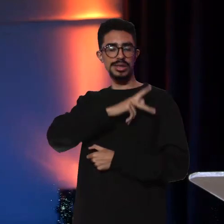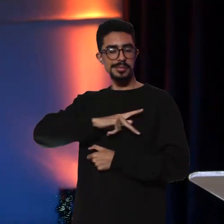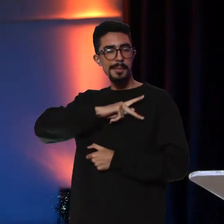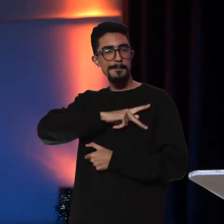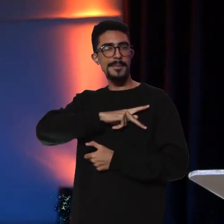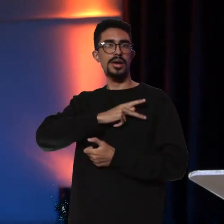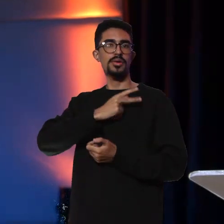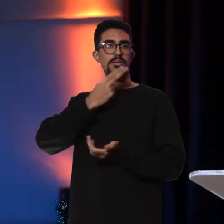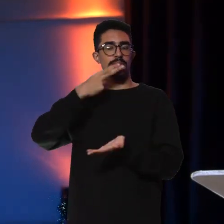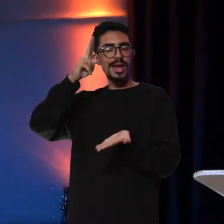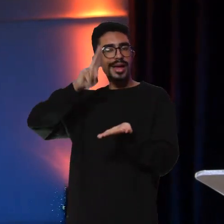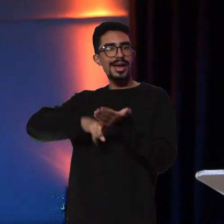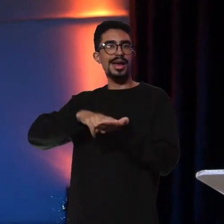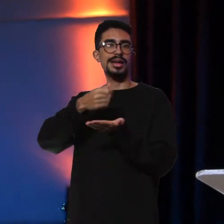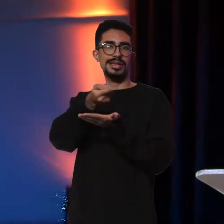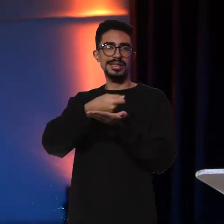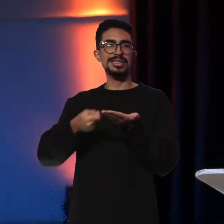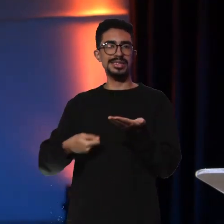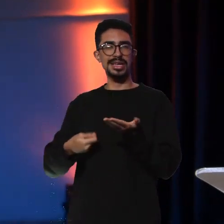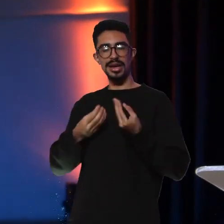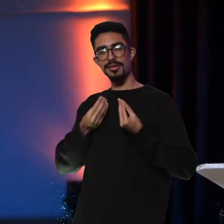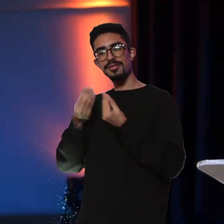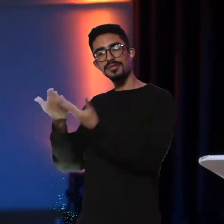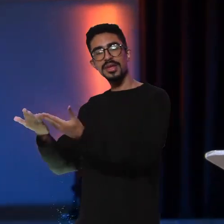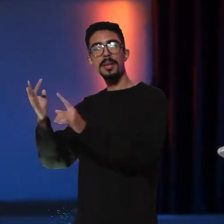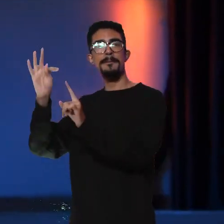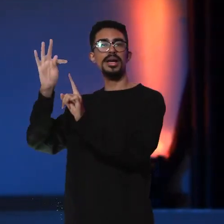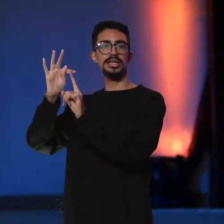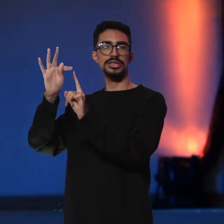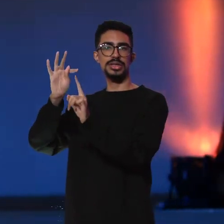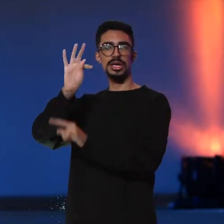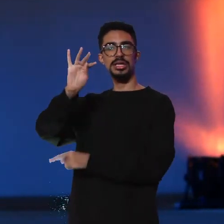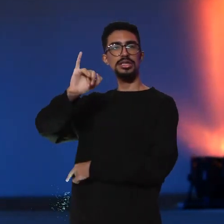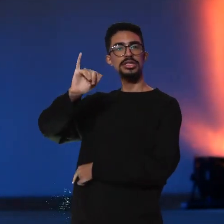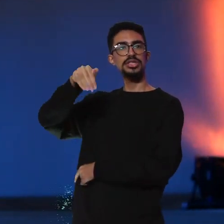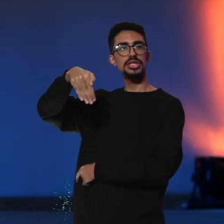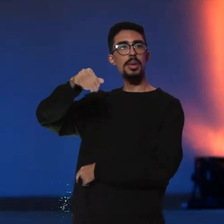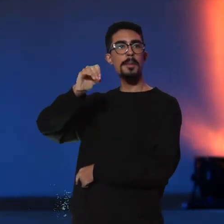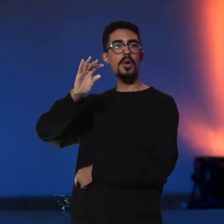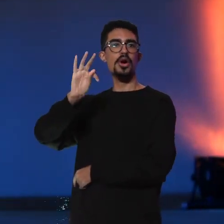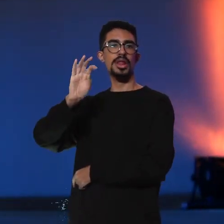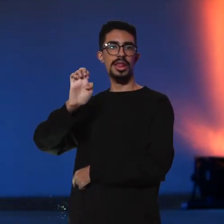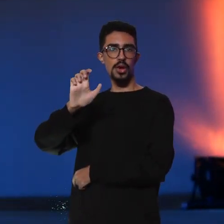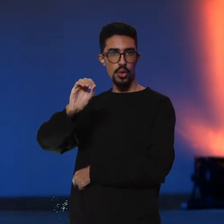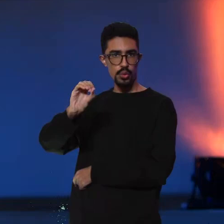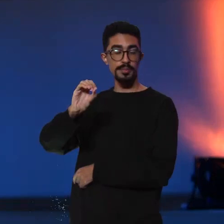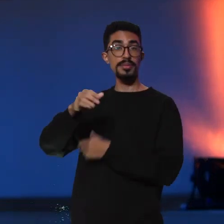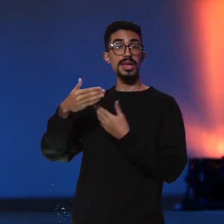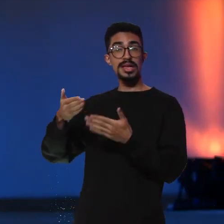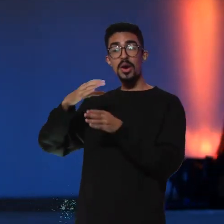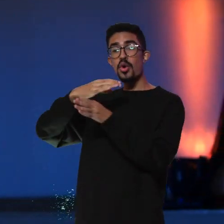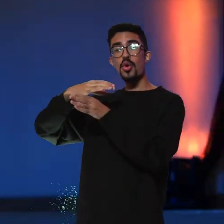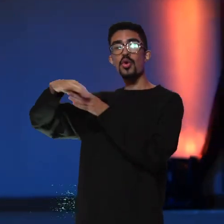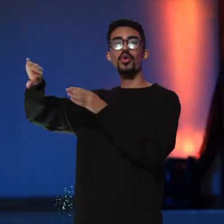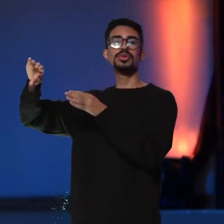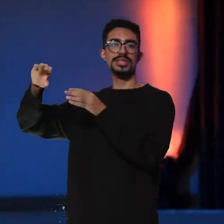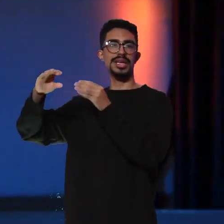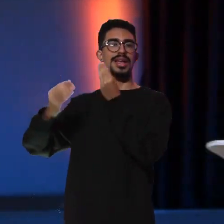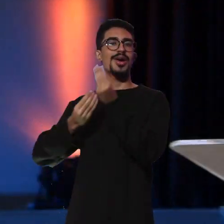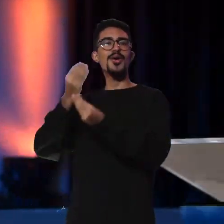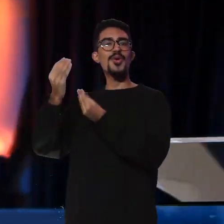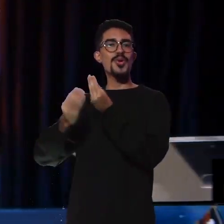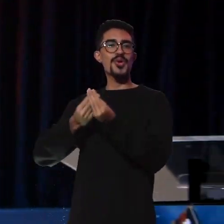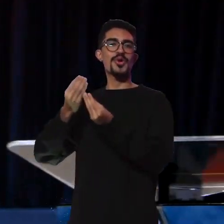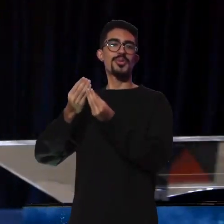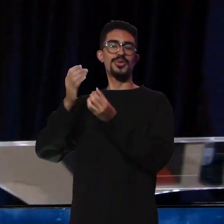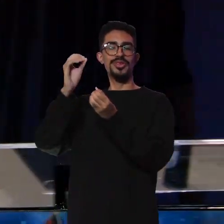a Timóteo, seu filho na fé, dando recomendações com relação ao trabalho dele na liderança das igrejas da Ásia Menor, ele vai